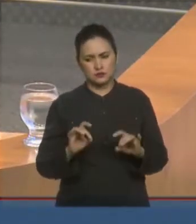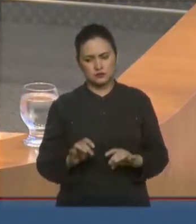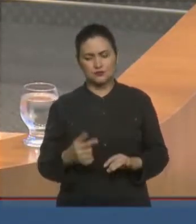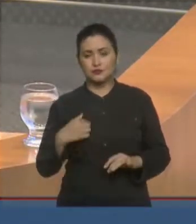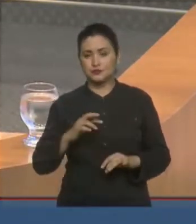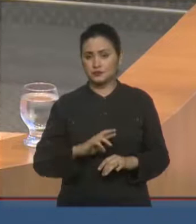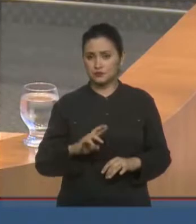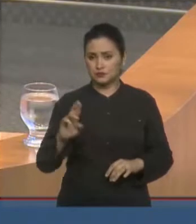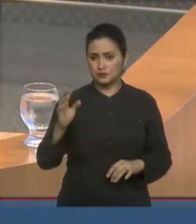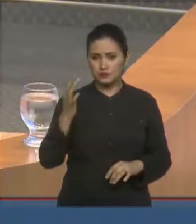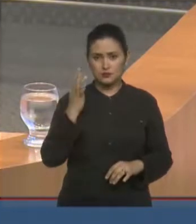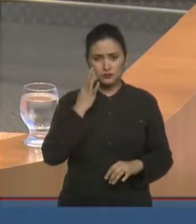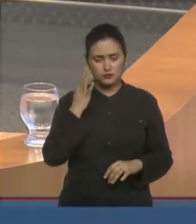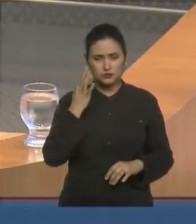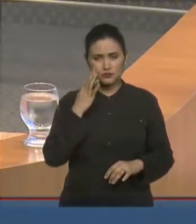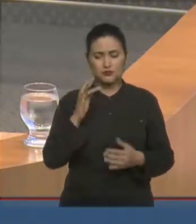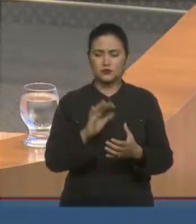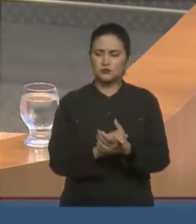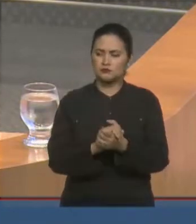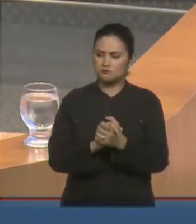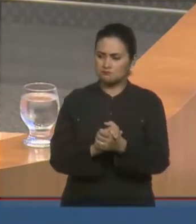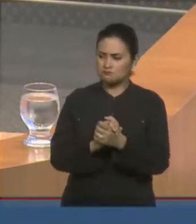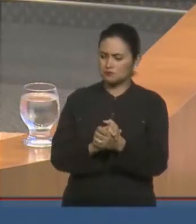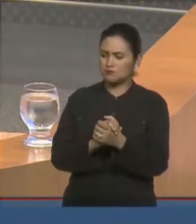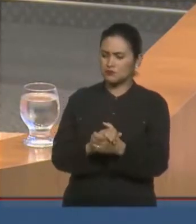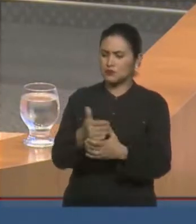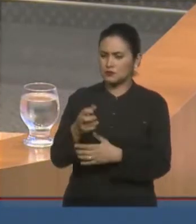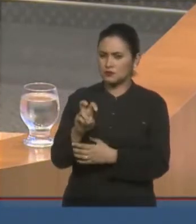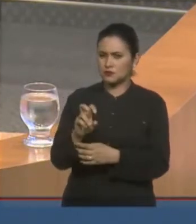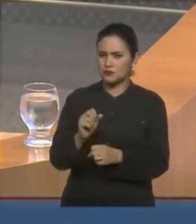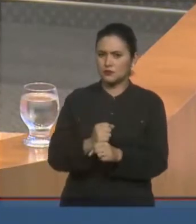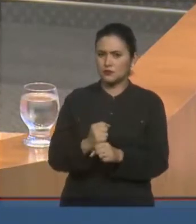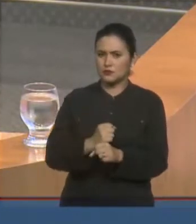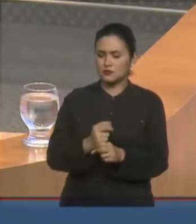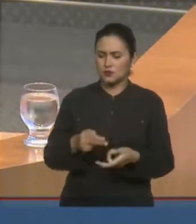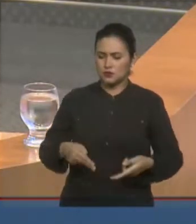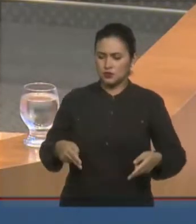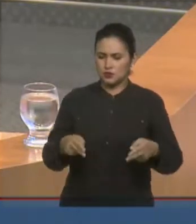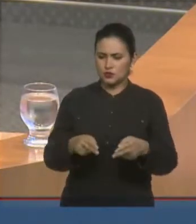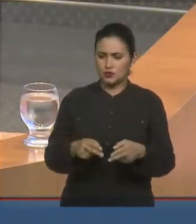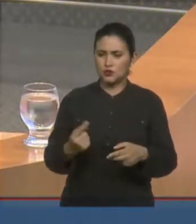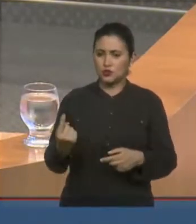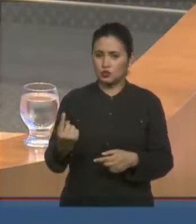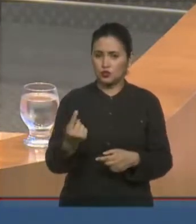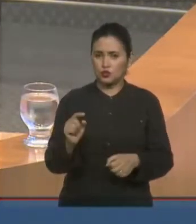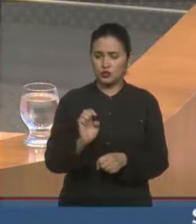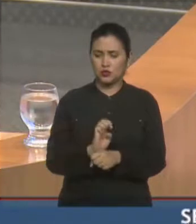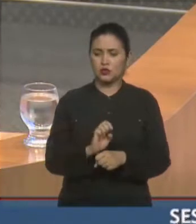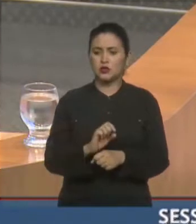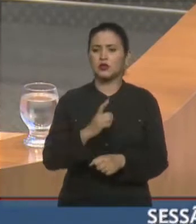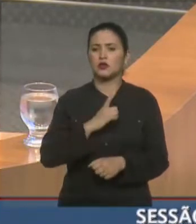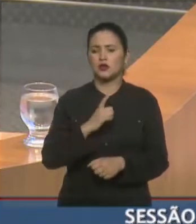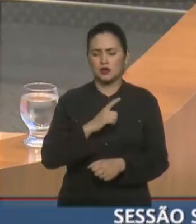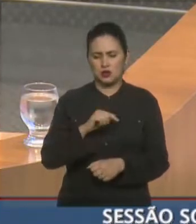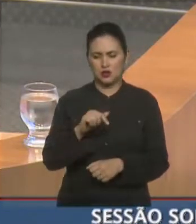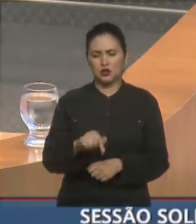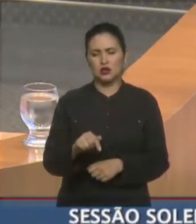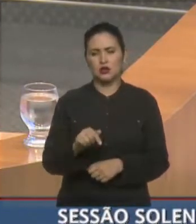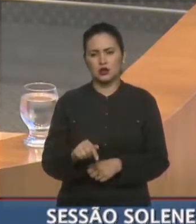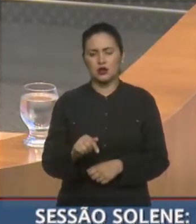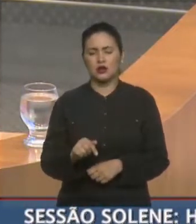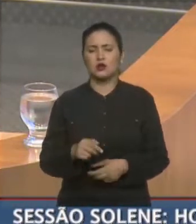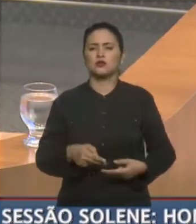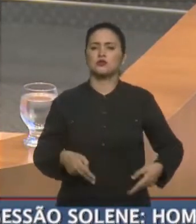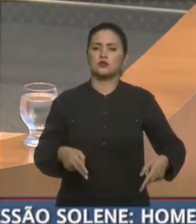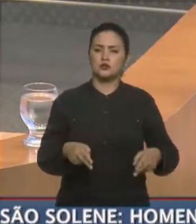Dino, os parabéns pelos 15 anos, o único Estado que tem este órgão e que faz isso com excelência como o